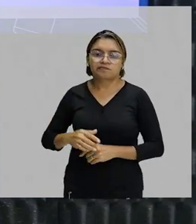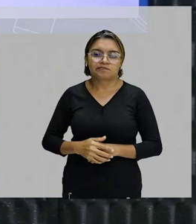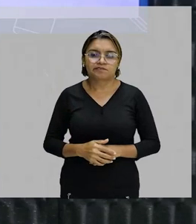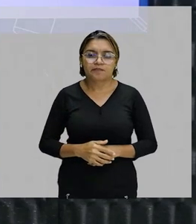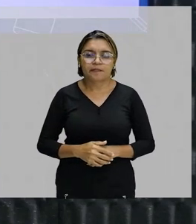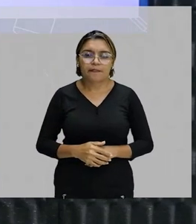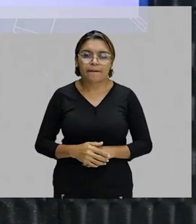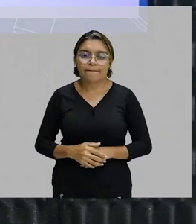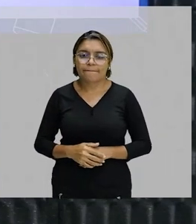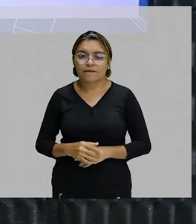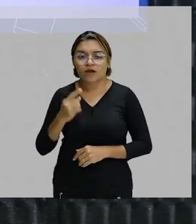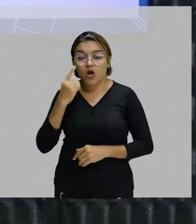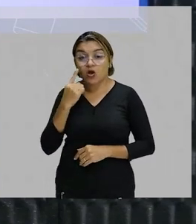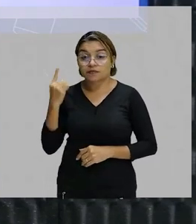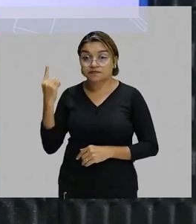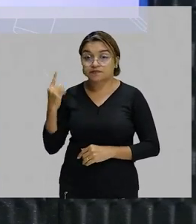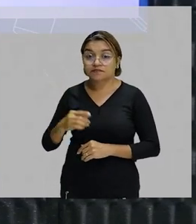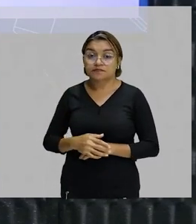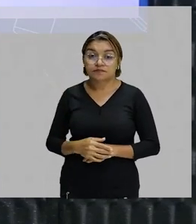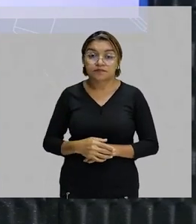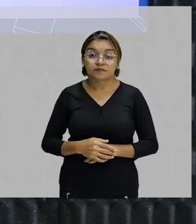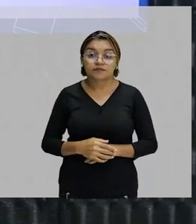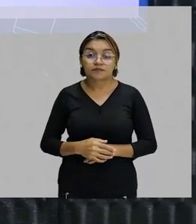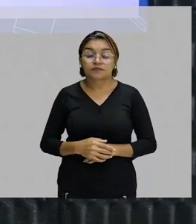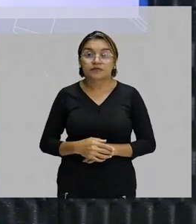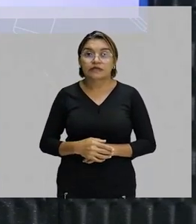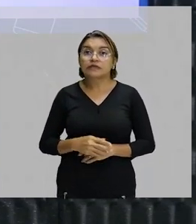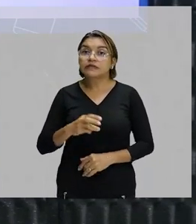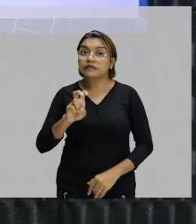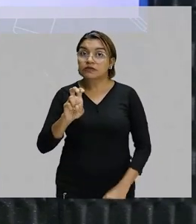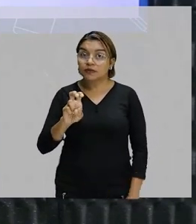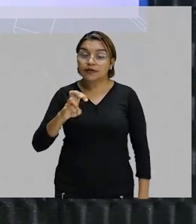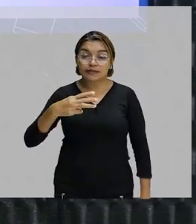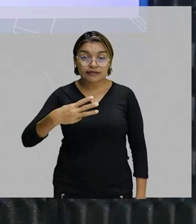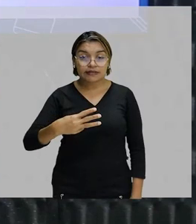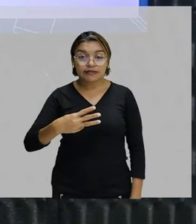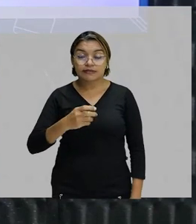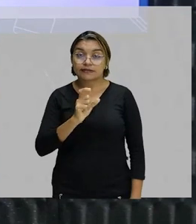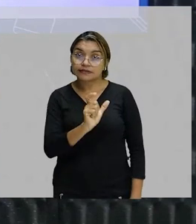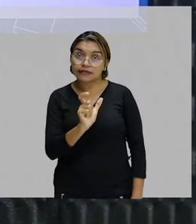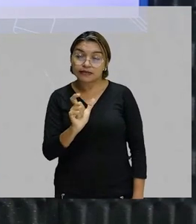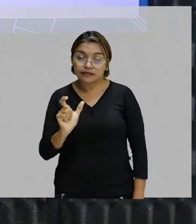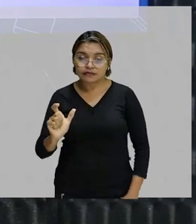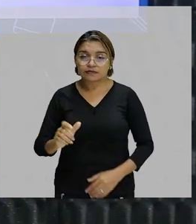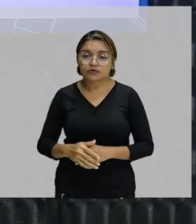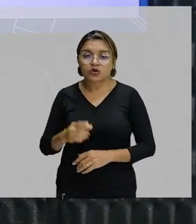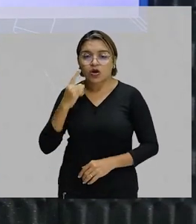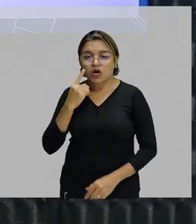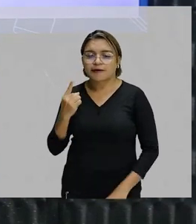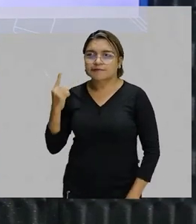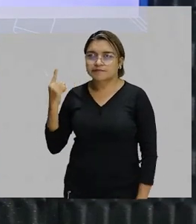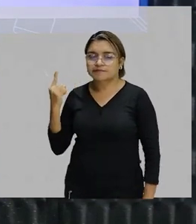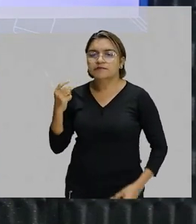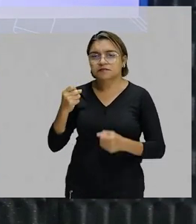Bora lá então eu tenho 53 termos né E vamos fazer a soma olha SN = 1 + an x n